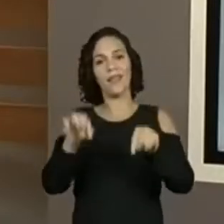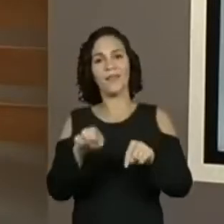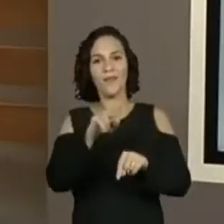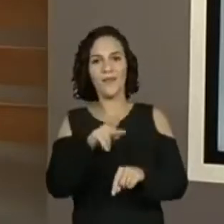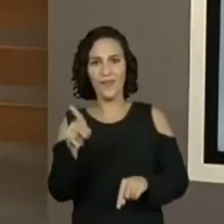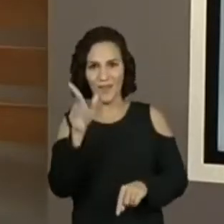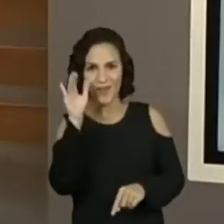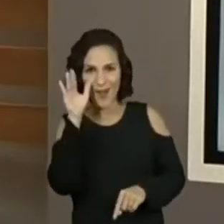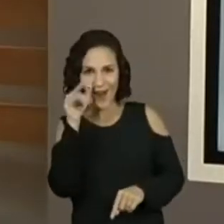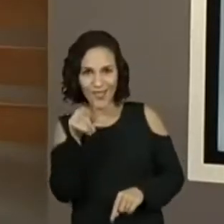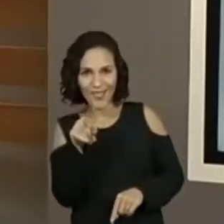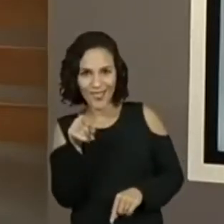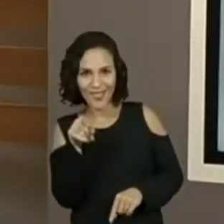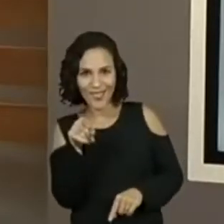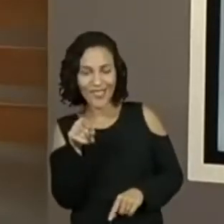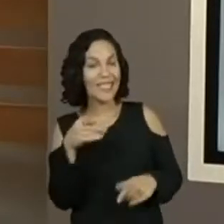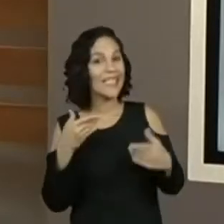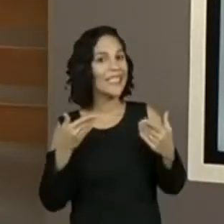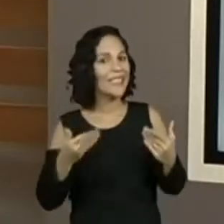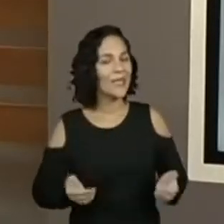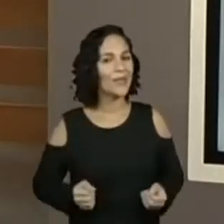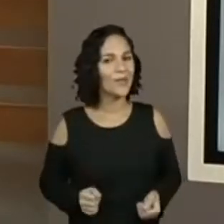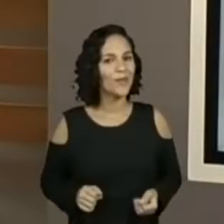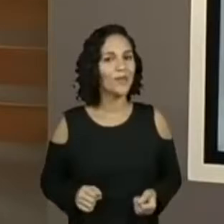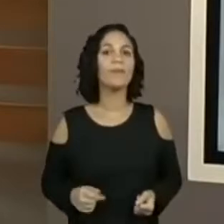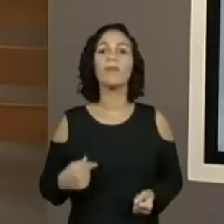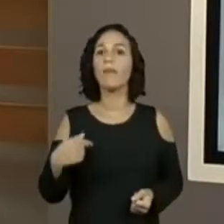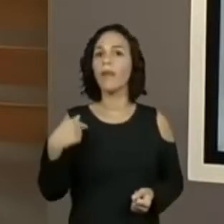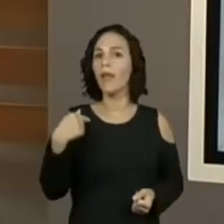estão curiosos com isso? Porque, assim, eu estou